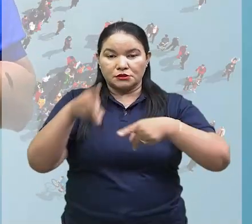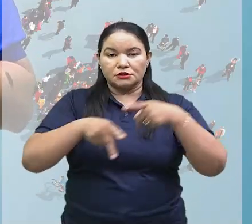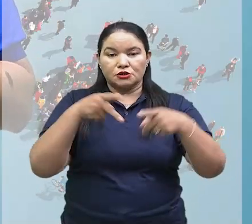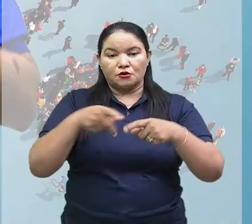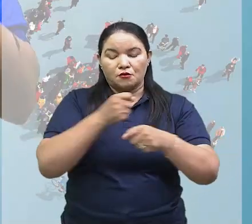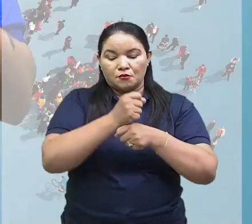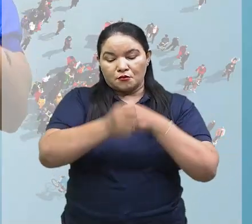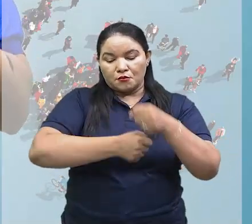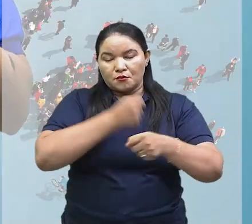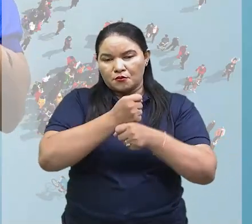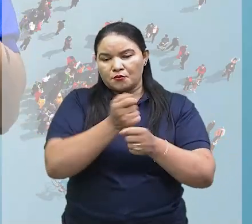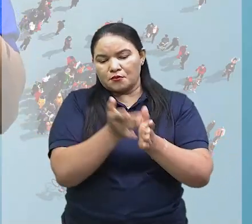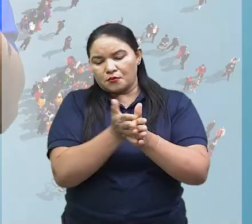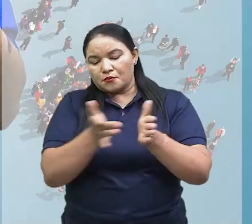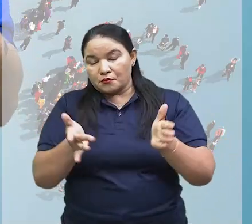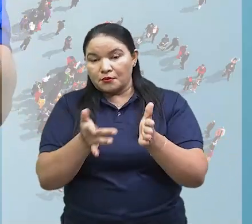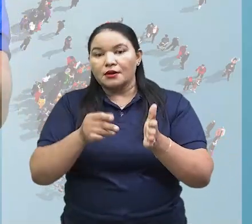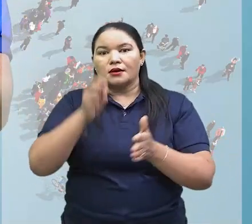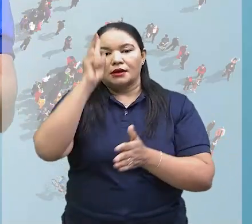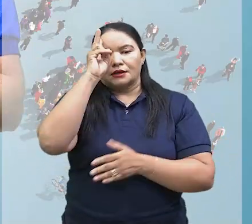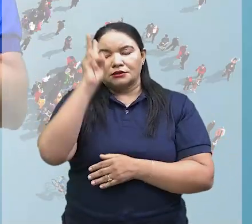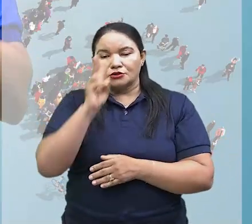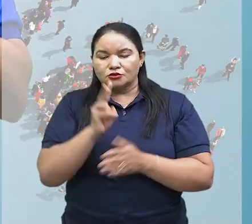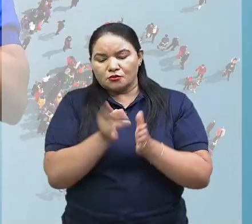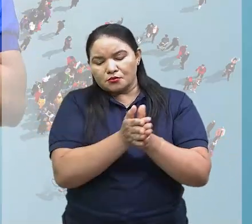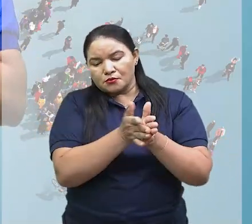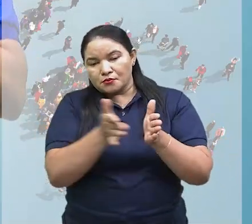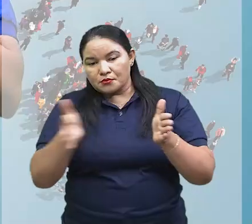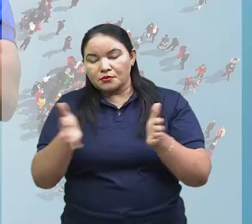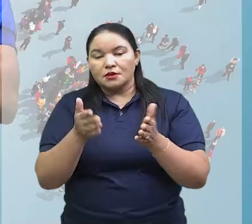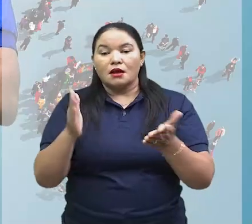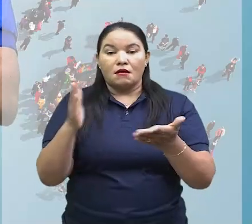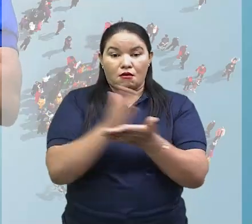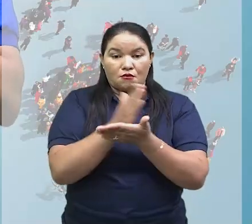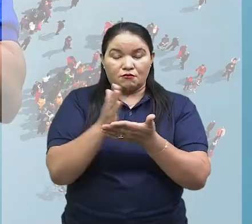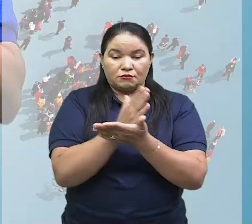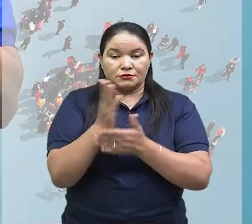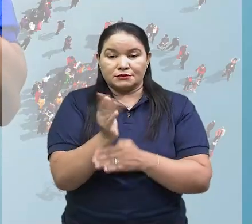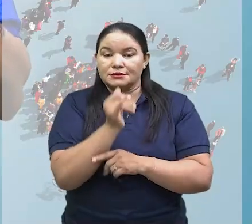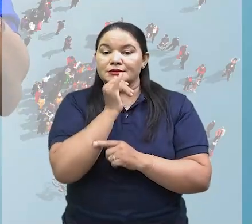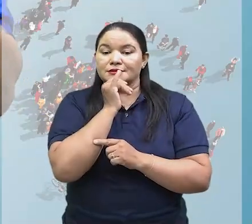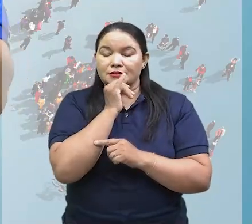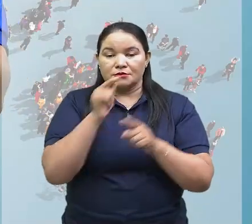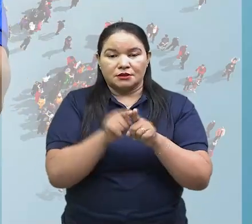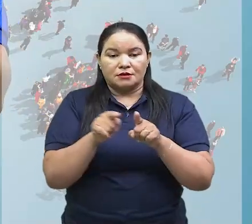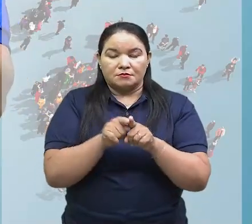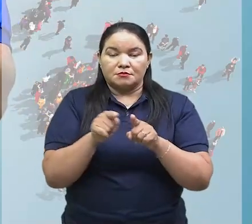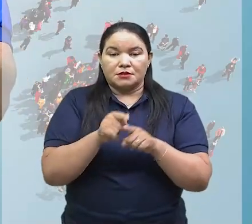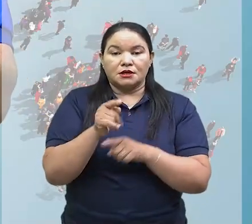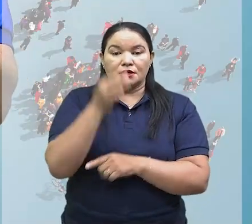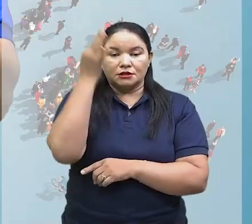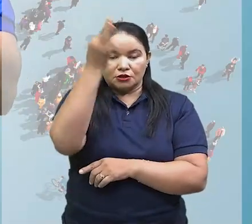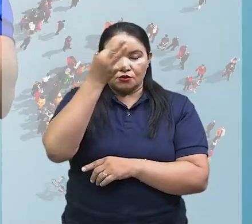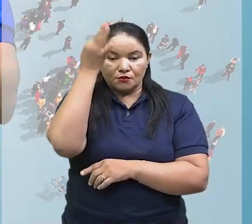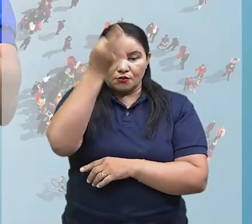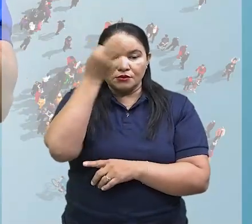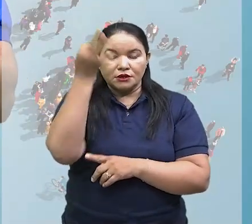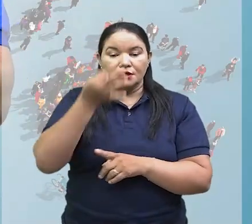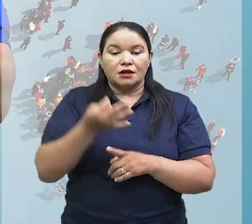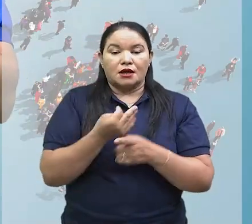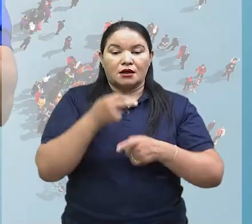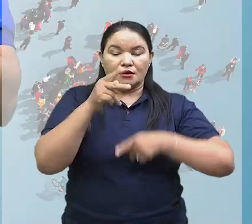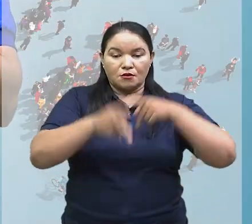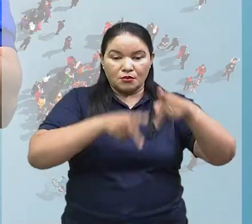da história. Então, a gente vai estudar aí alguns exemplos dessas teorias demográficas que acabam sendo